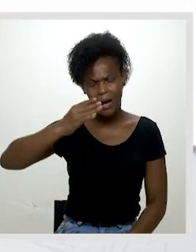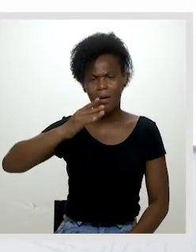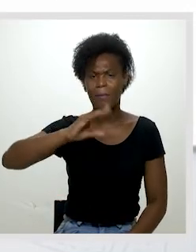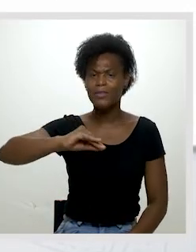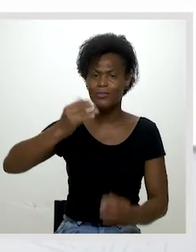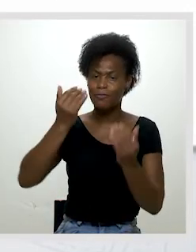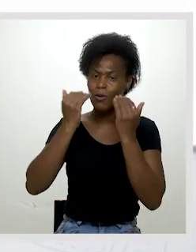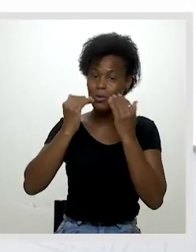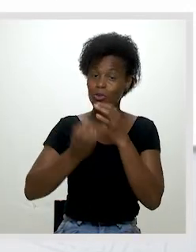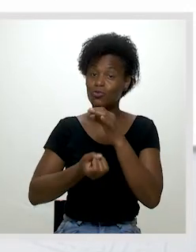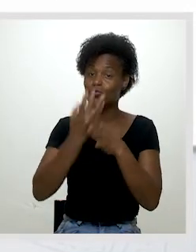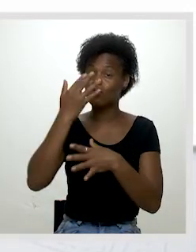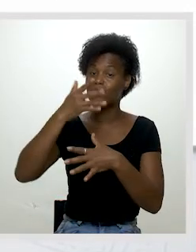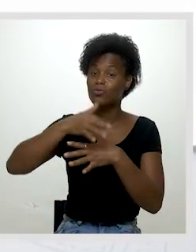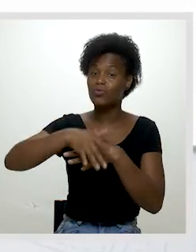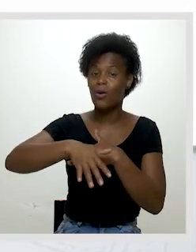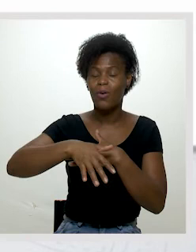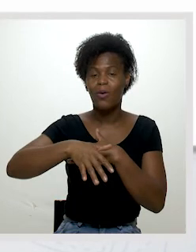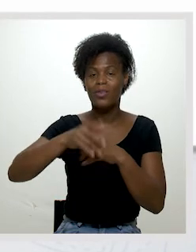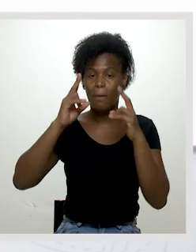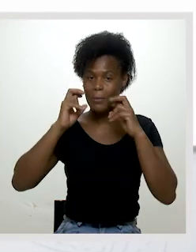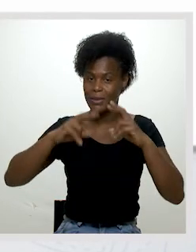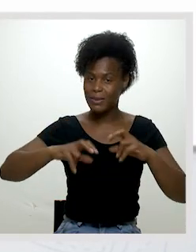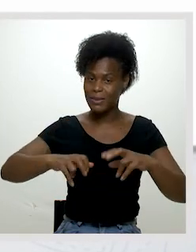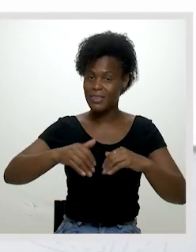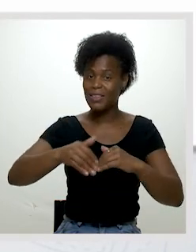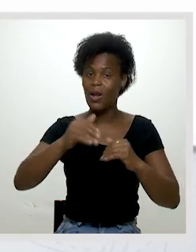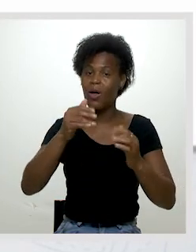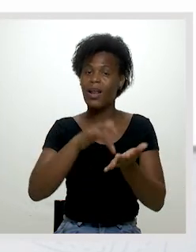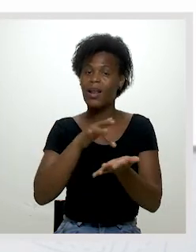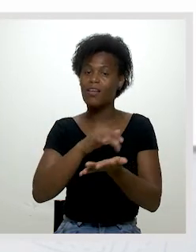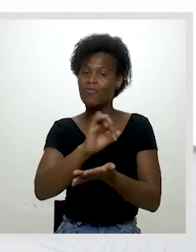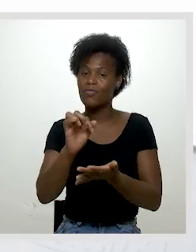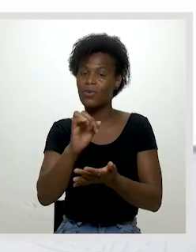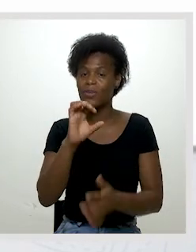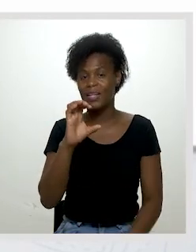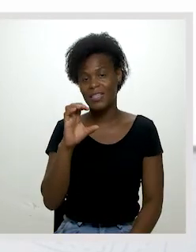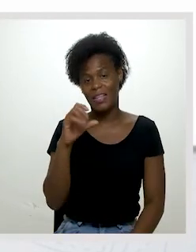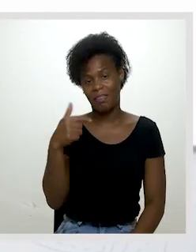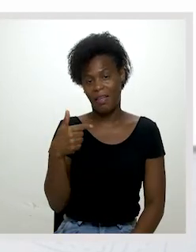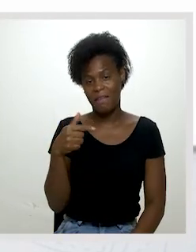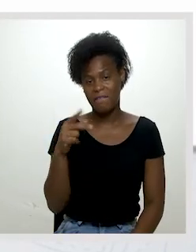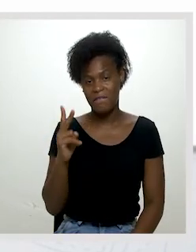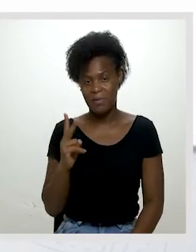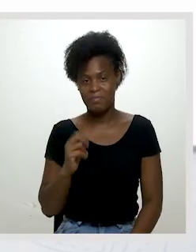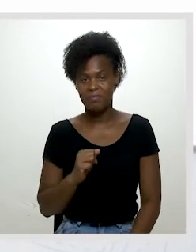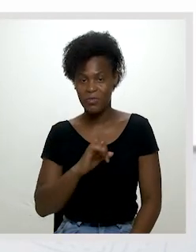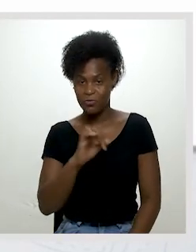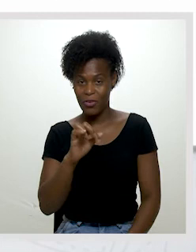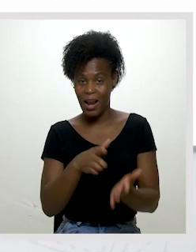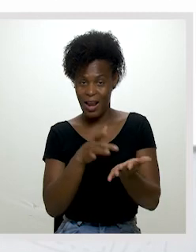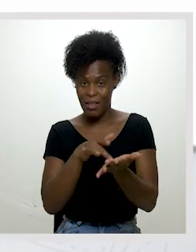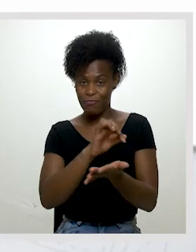mais informações sobre os vulcões através de uma pesquisa no teu manual das ciências da Terra e